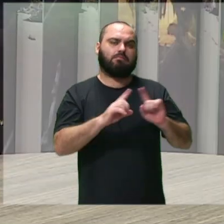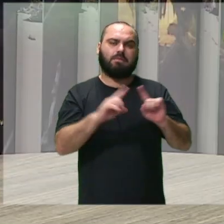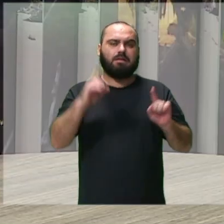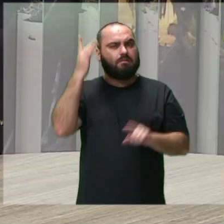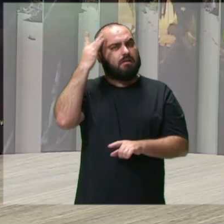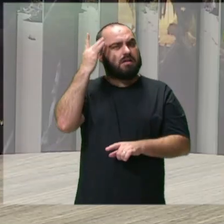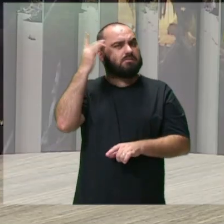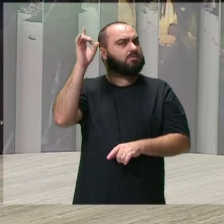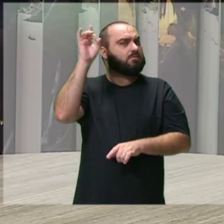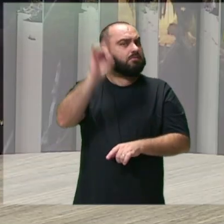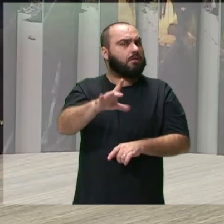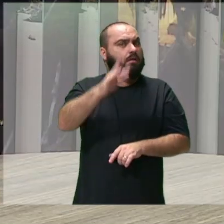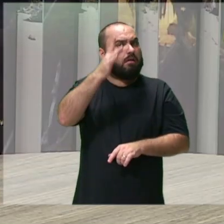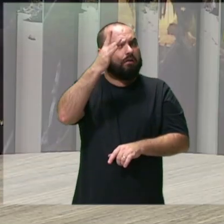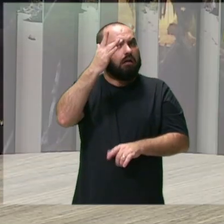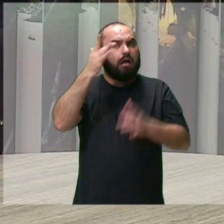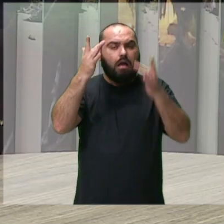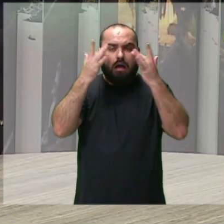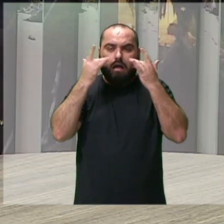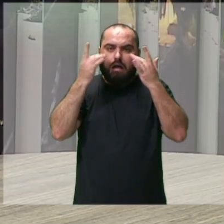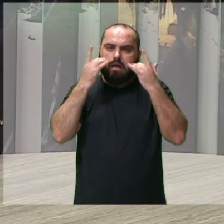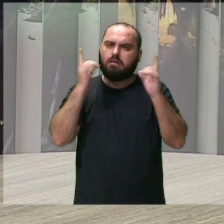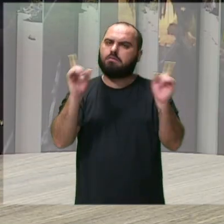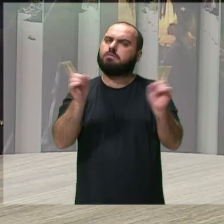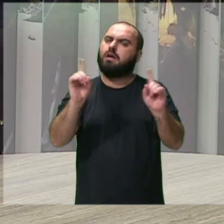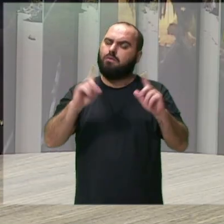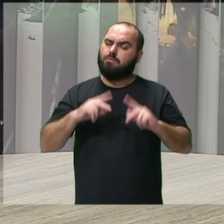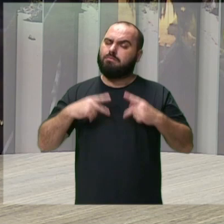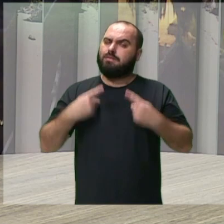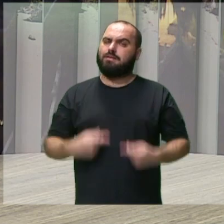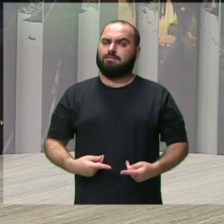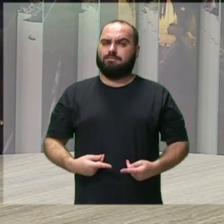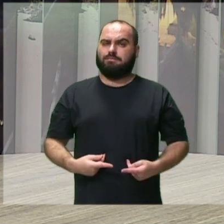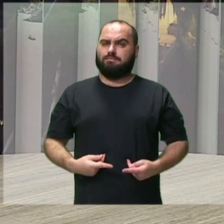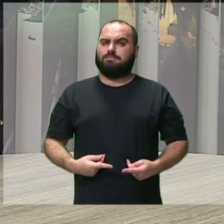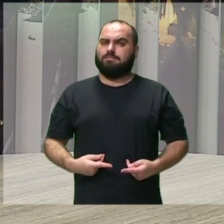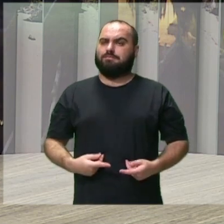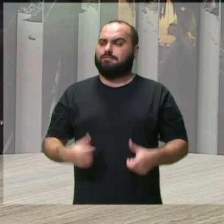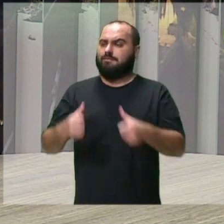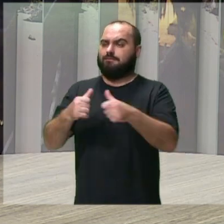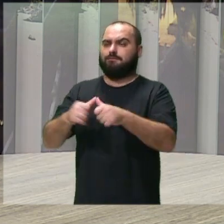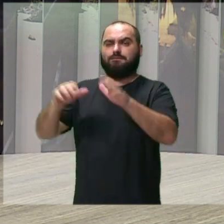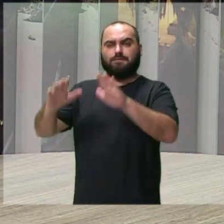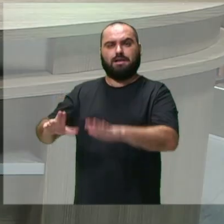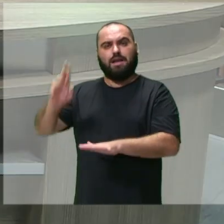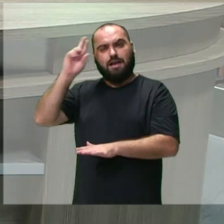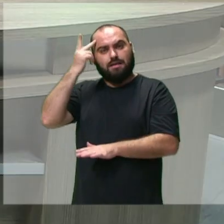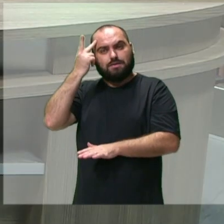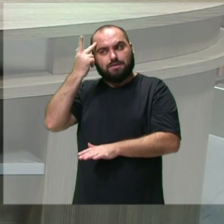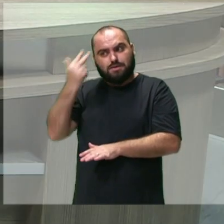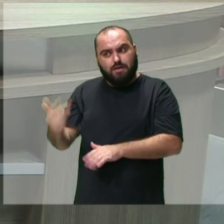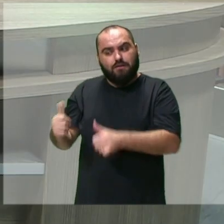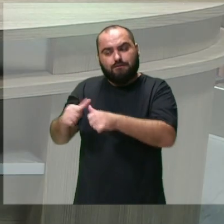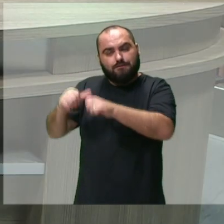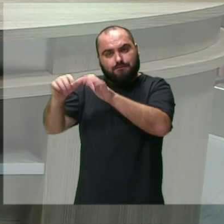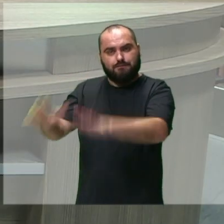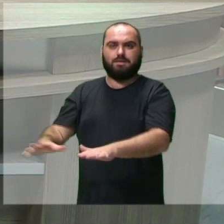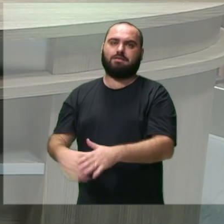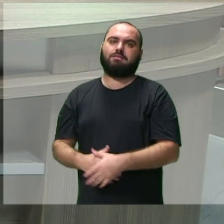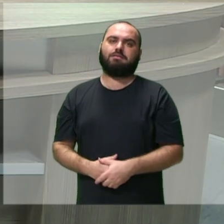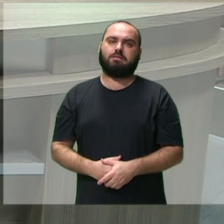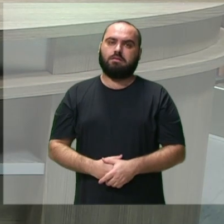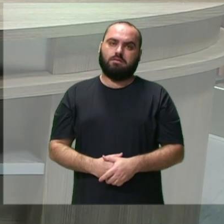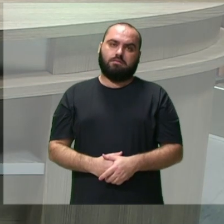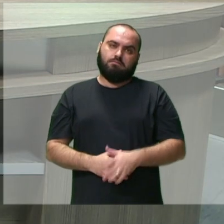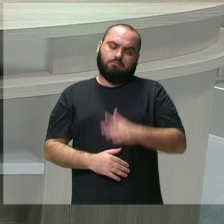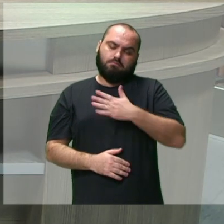do artista, não. Acho que é uma peculiaridade do ser humano mesmo, né? Deixar um legado, deixar alguma coisa, né? No meu caso, as